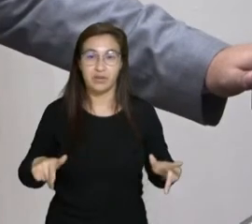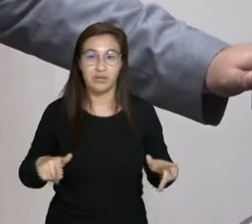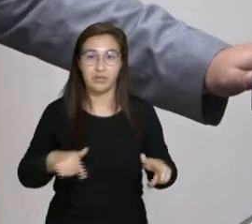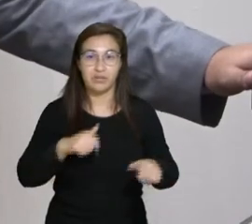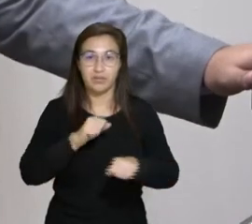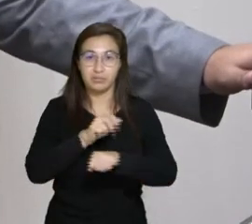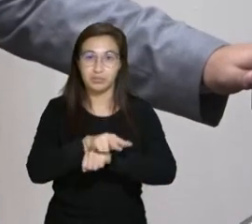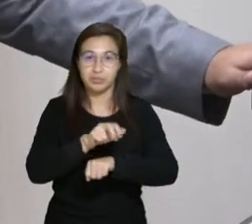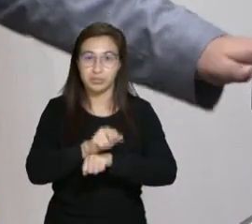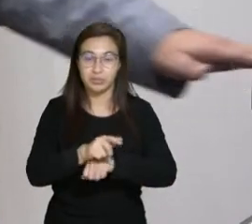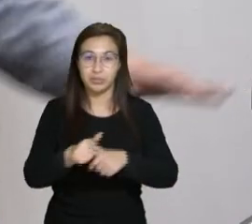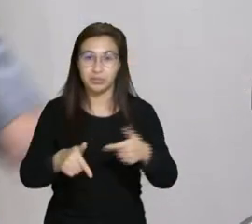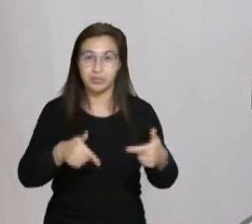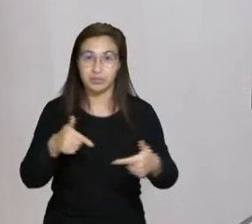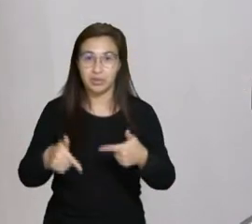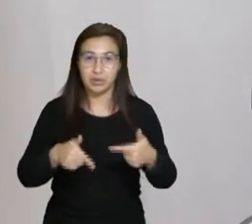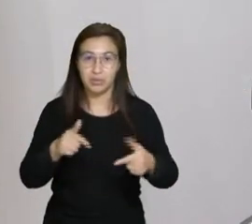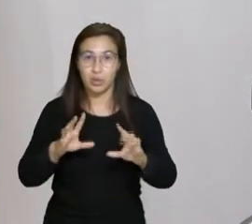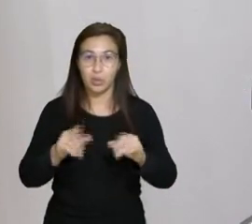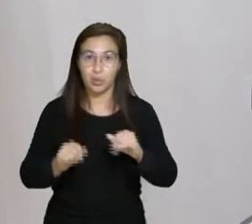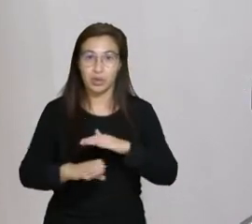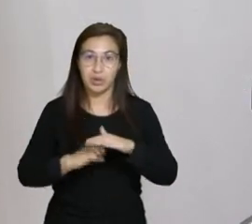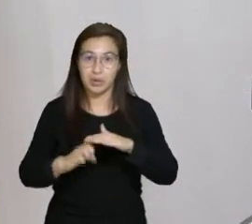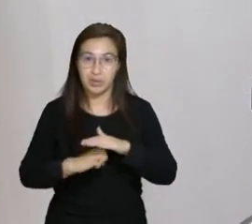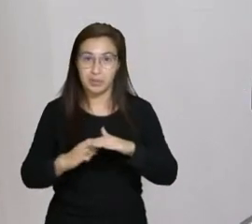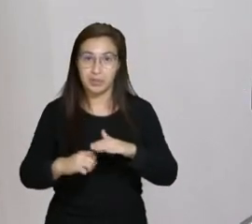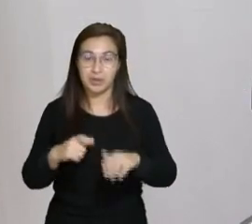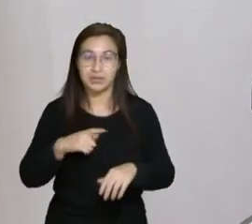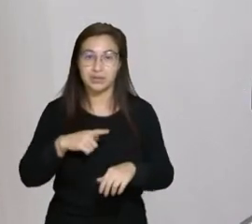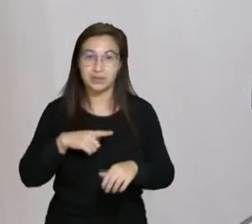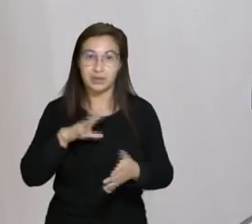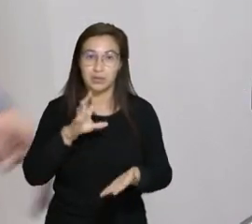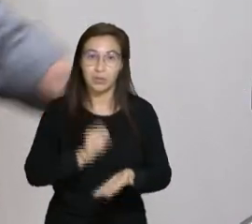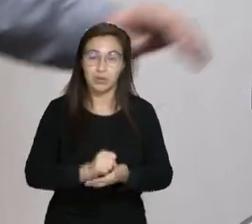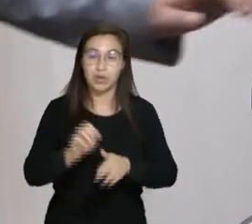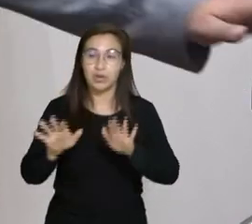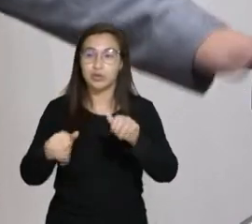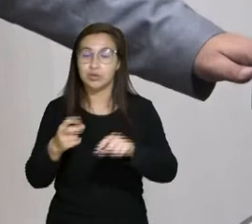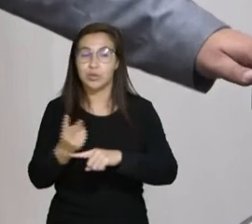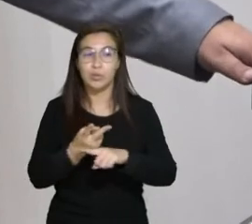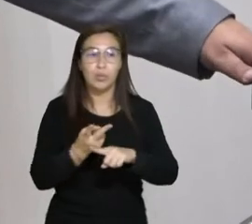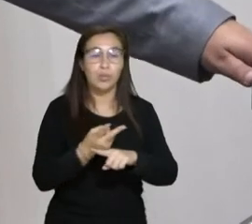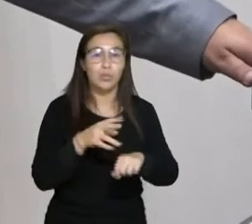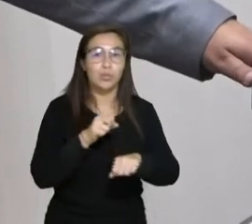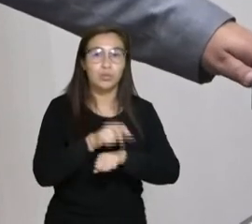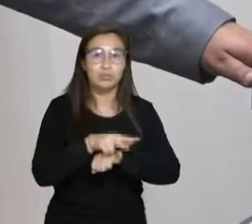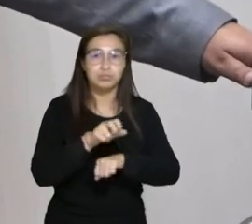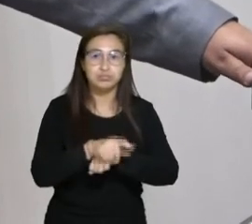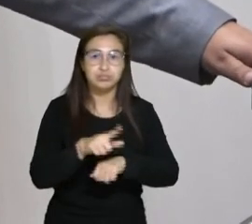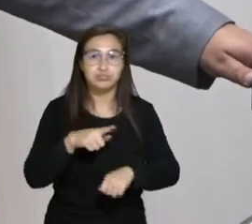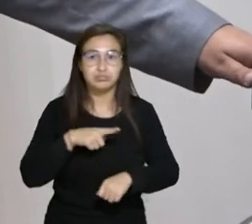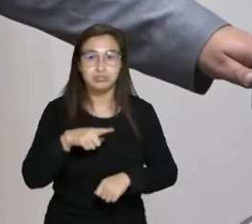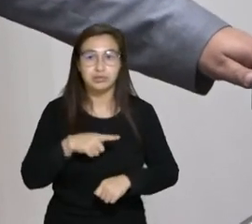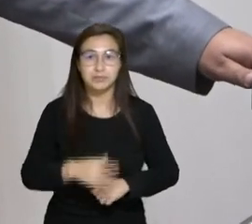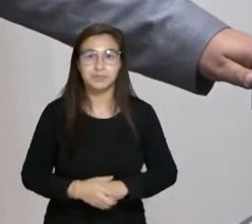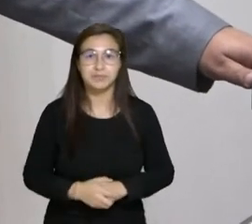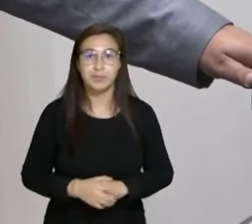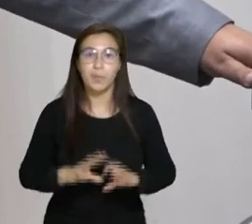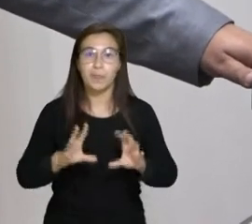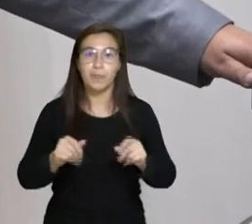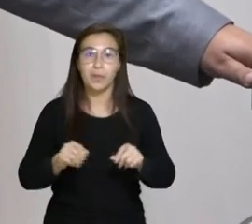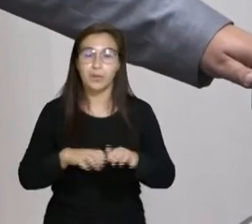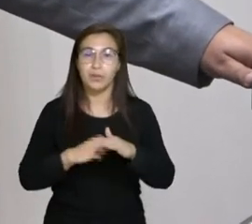dano está de ter toda a empresa tem uma placa na frente escrito contrata-se procura filho na rua da empresa